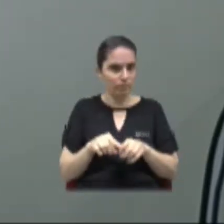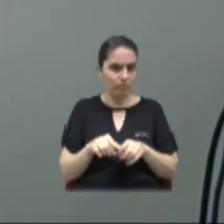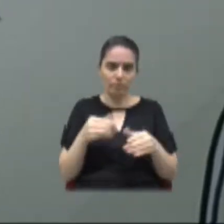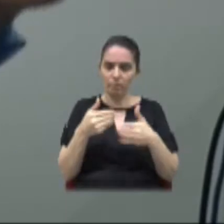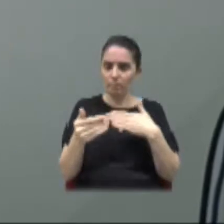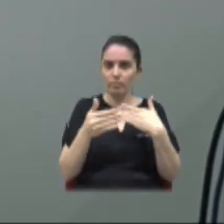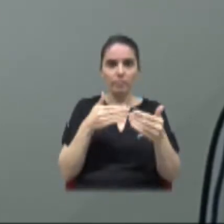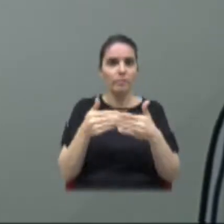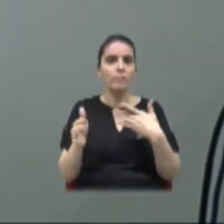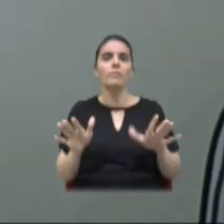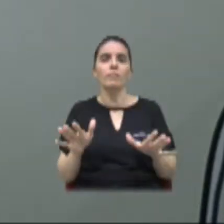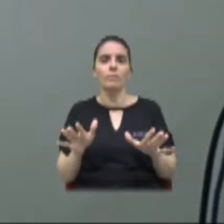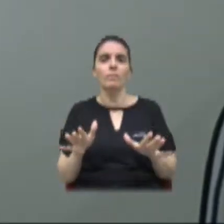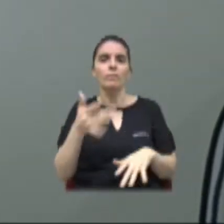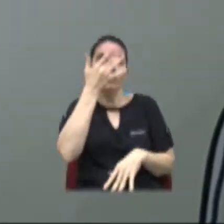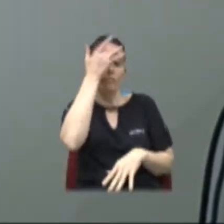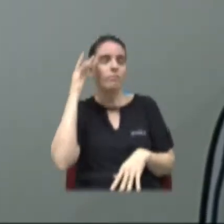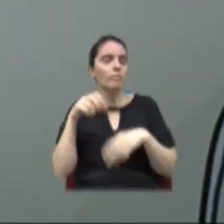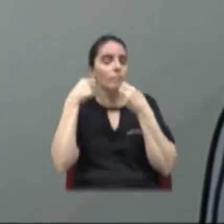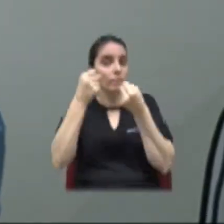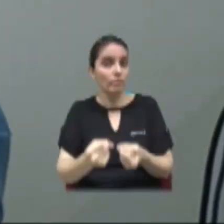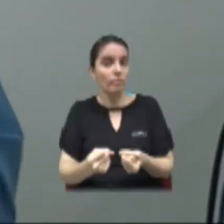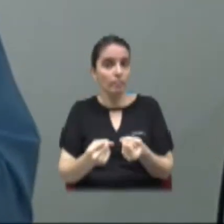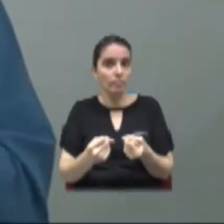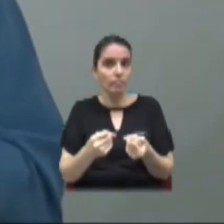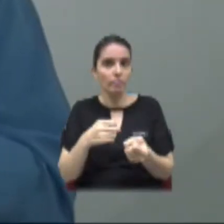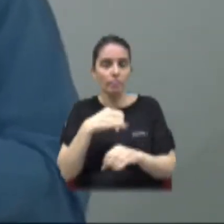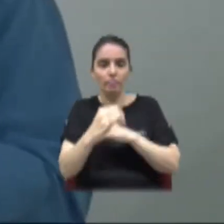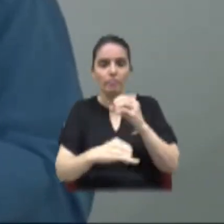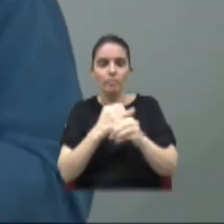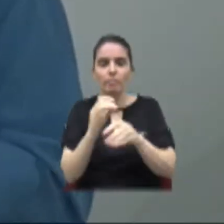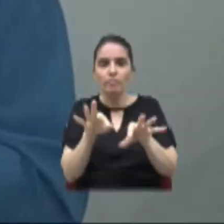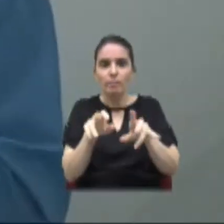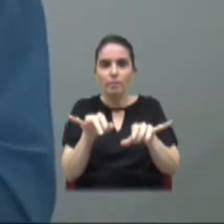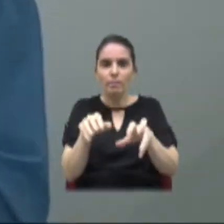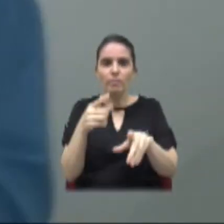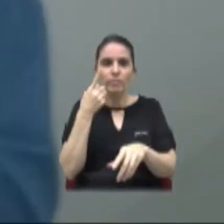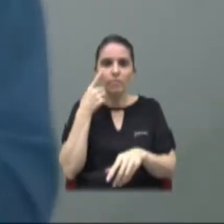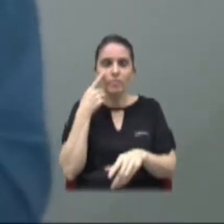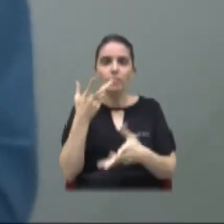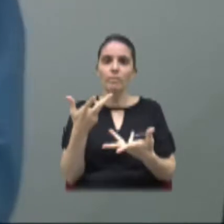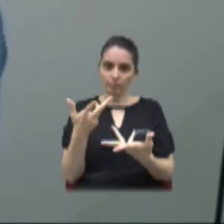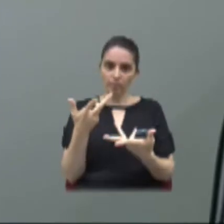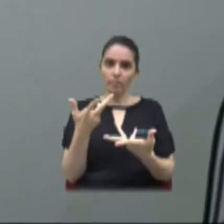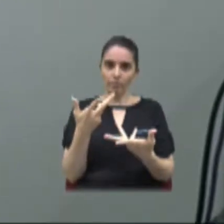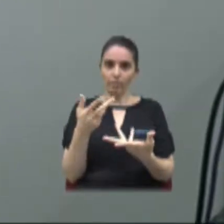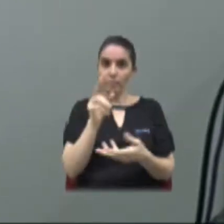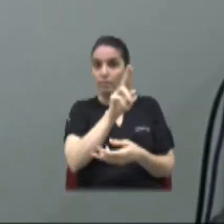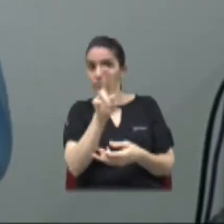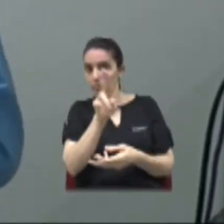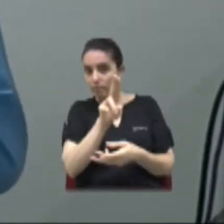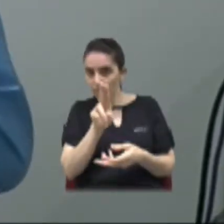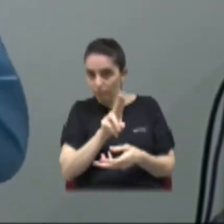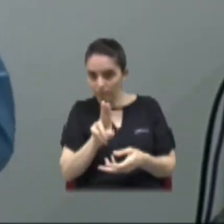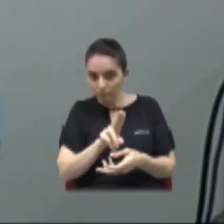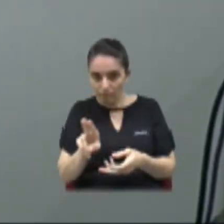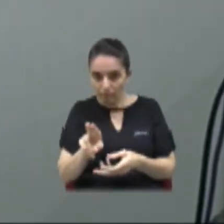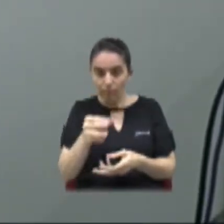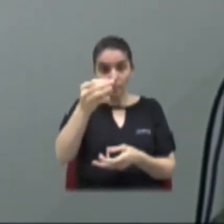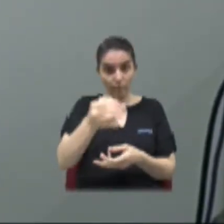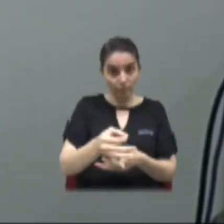1.800 pessoas, 900 foram contempladas e outras 900 ficaram de suplente. Agora não, agora com essa listagem, todo